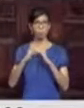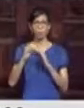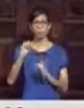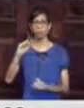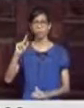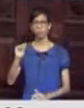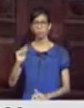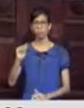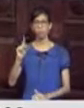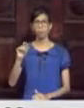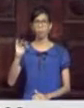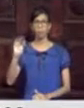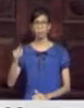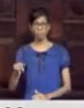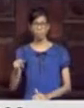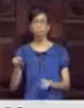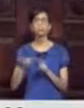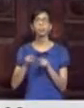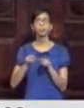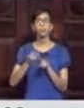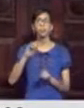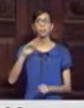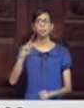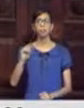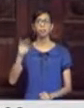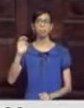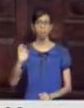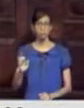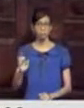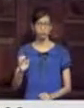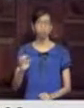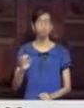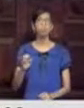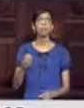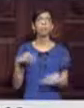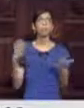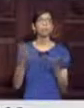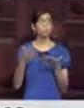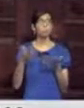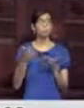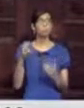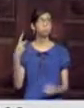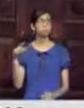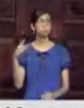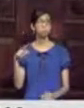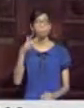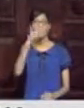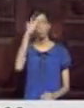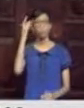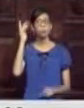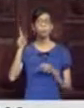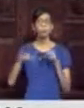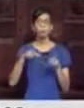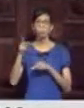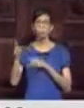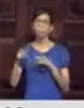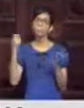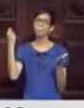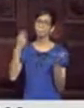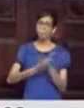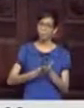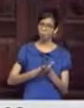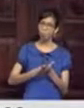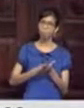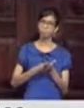de Paquetá e na Ilha Grande, do direito de ir e vir. Fez com que agora uma parcela dessa população tenha que pagar